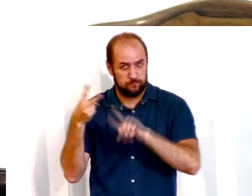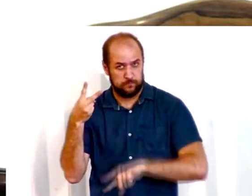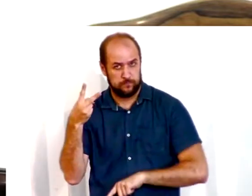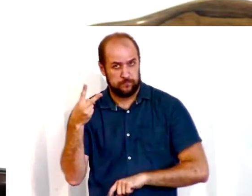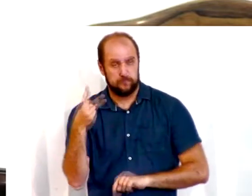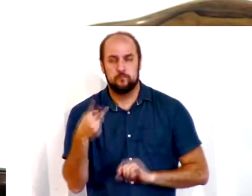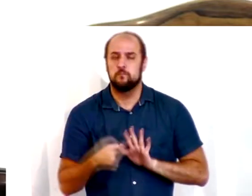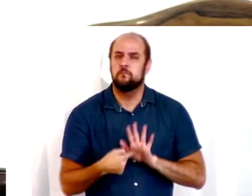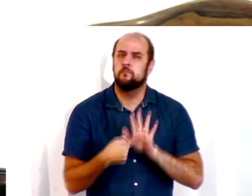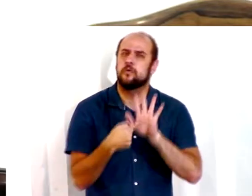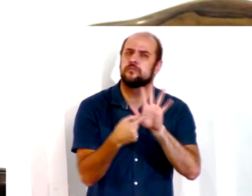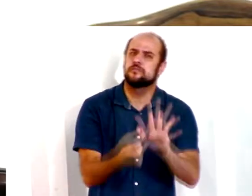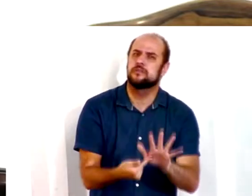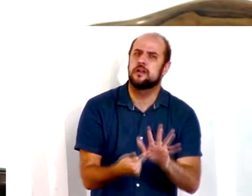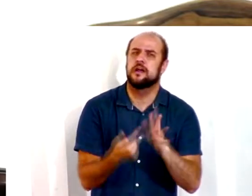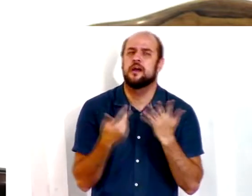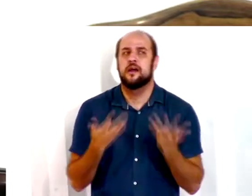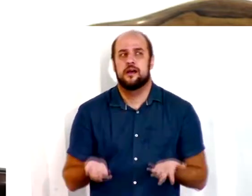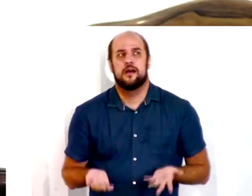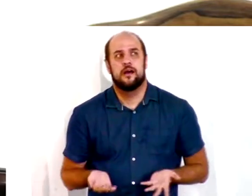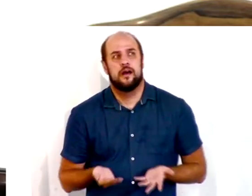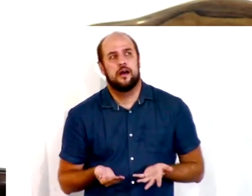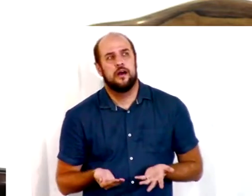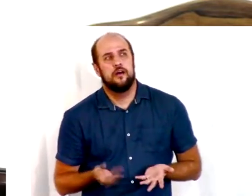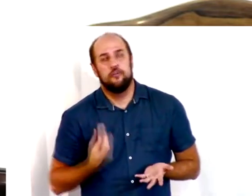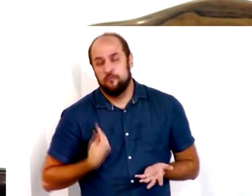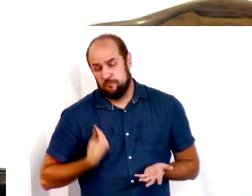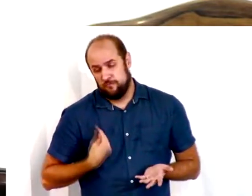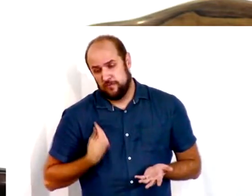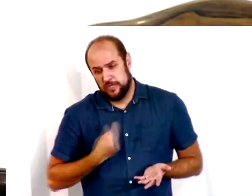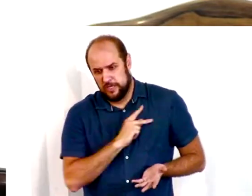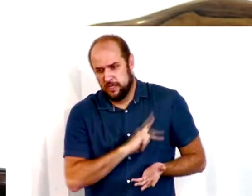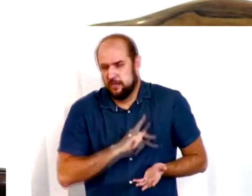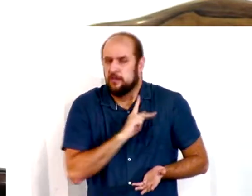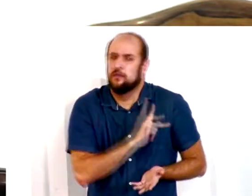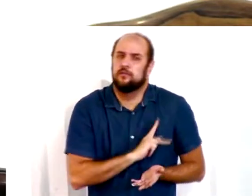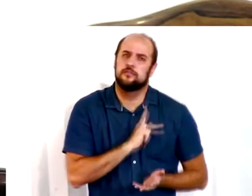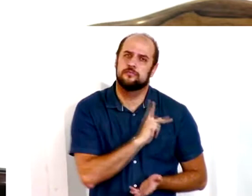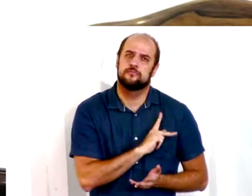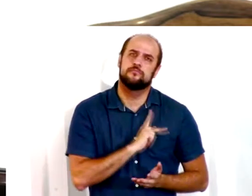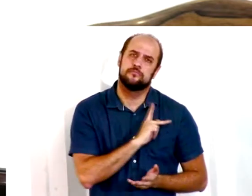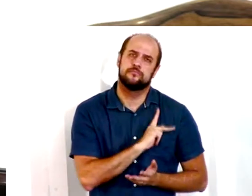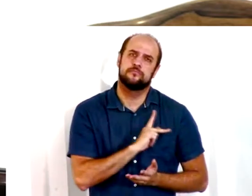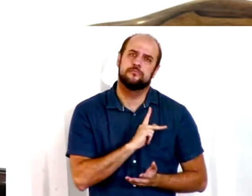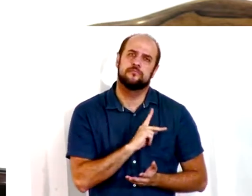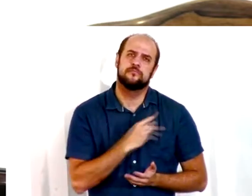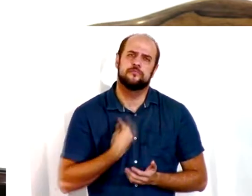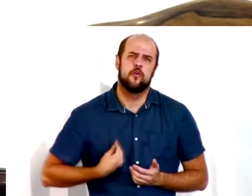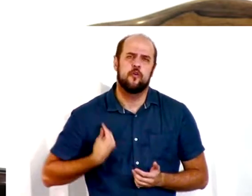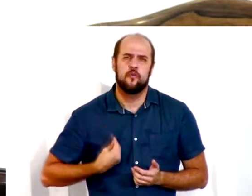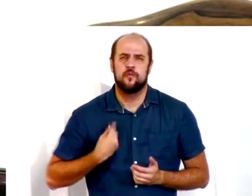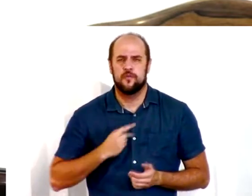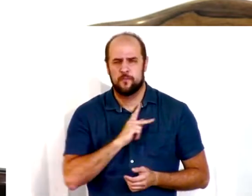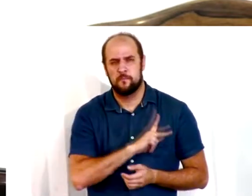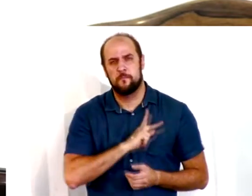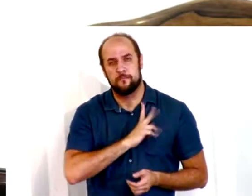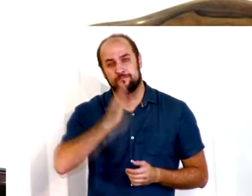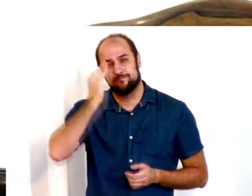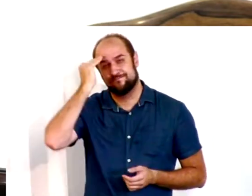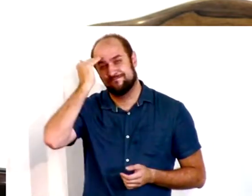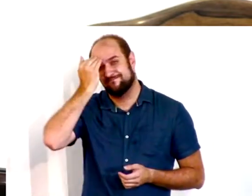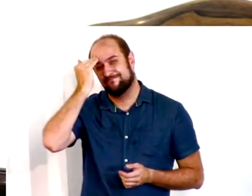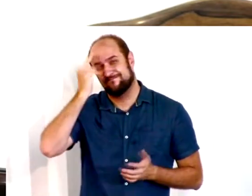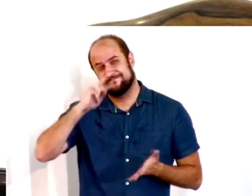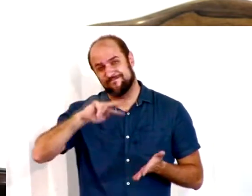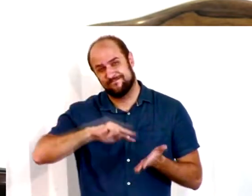para demonstrar a vida de Paulo, na qual ele entendeu o